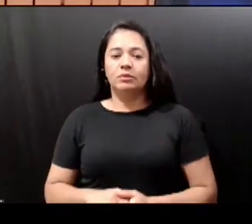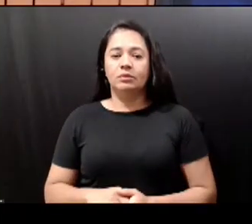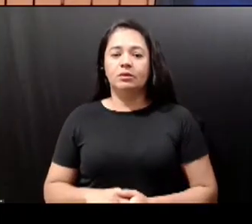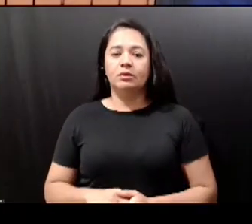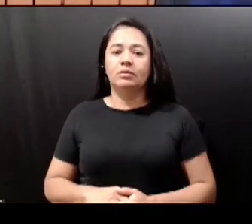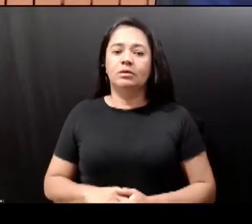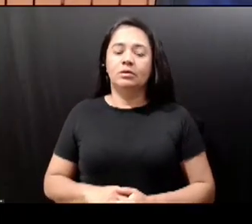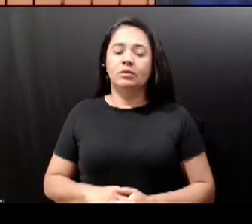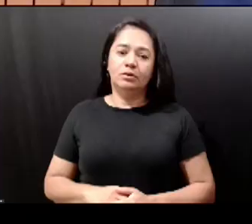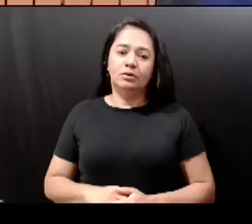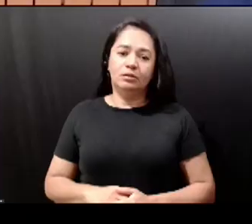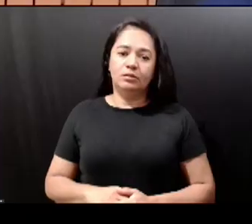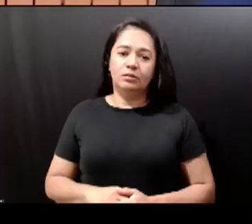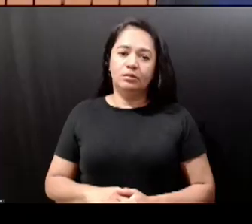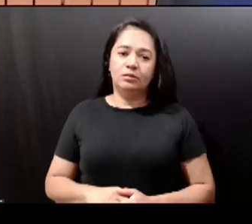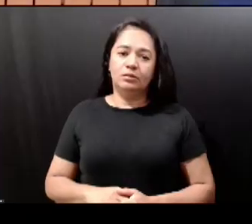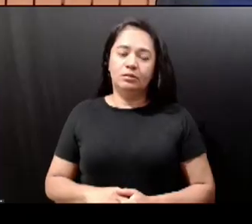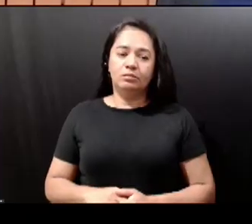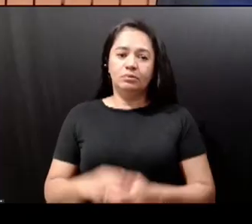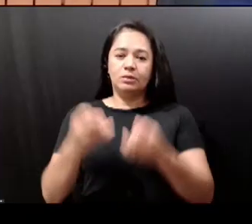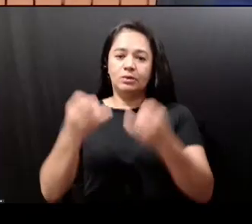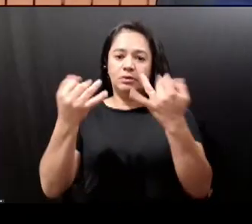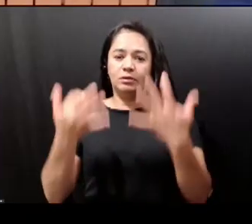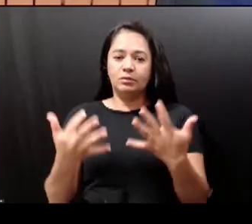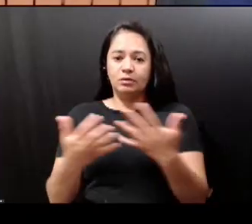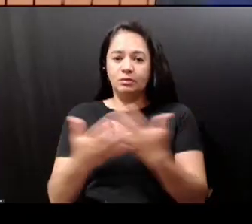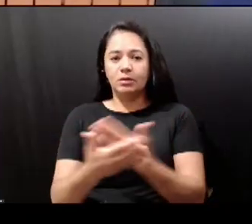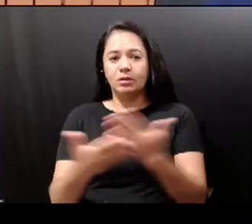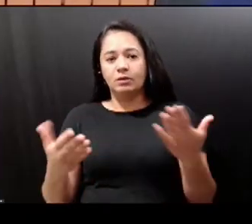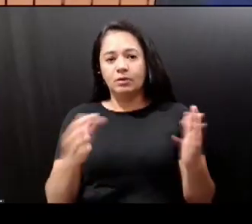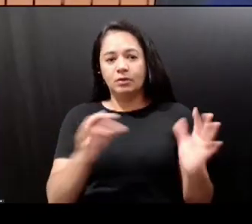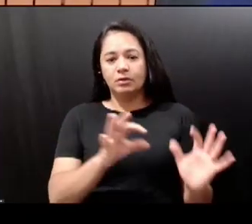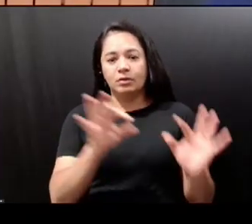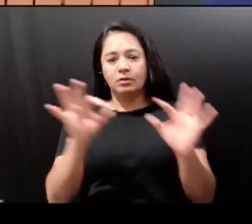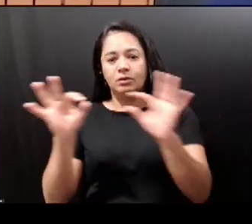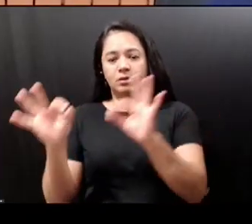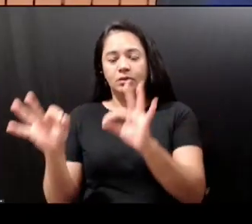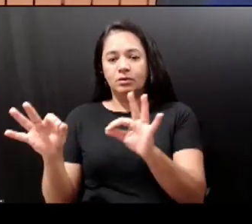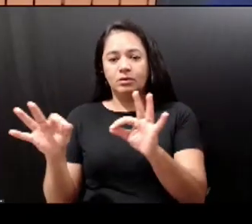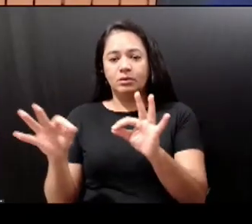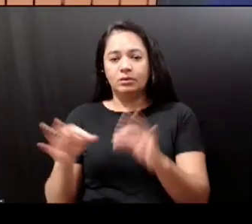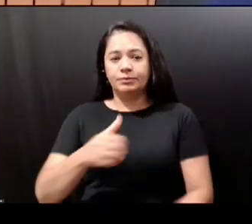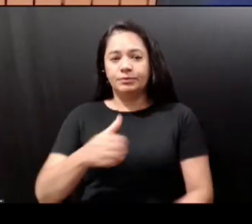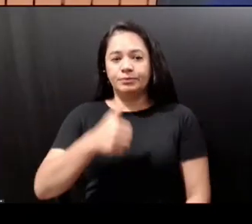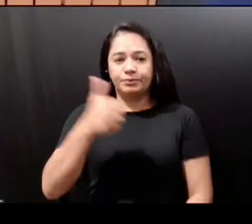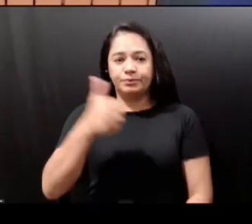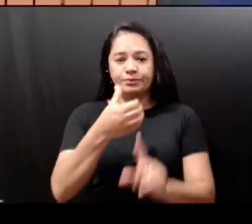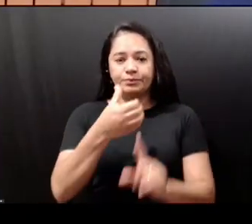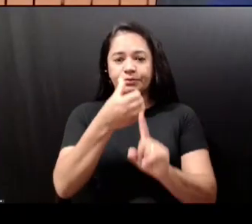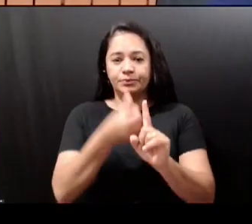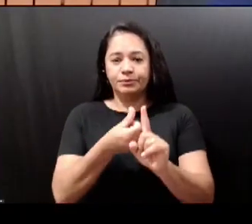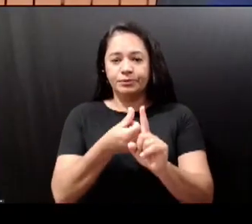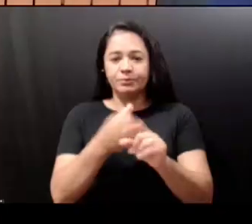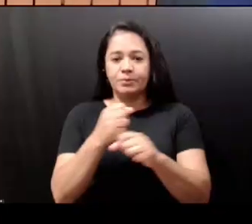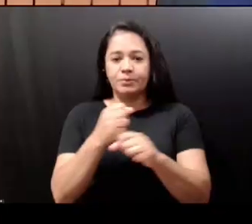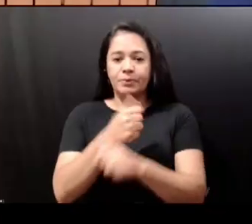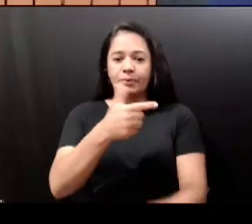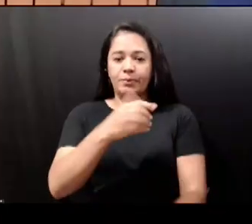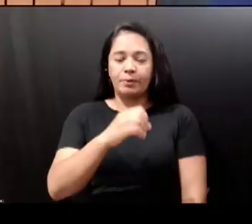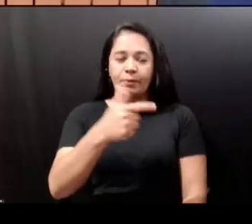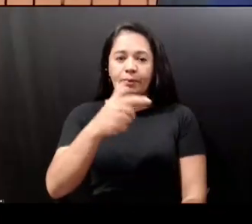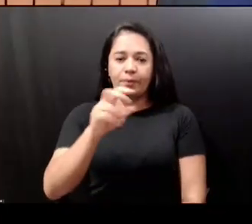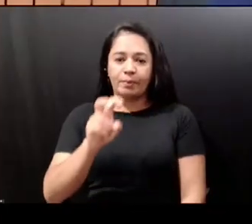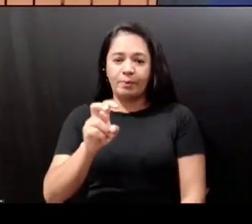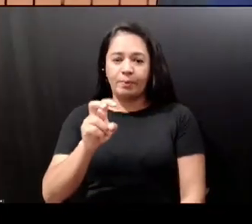e uma explicação para você que nos assiste, que no primeiro semestre desse ano de 2025, nessa nova